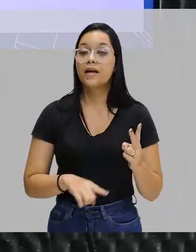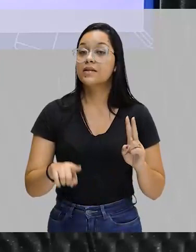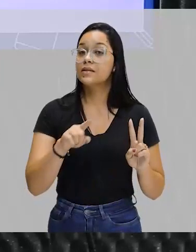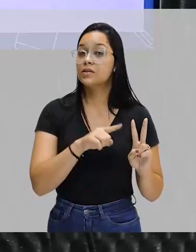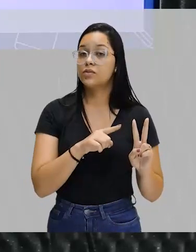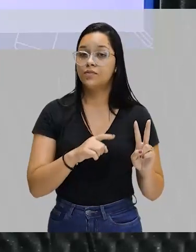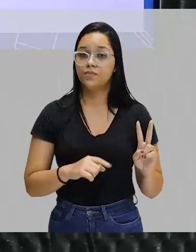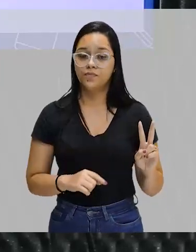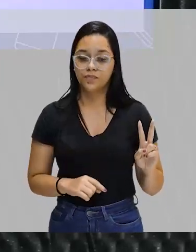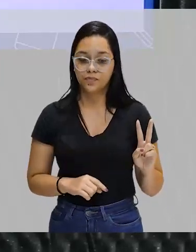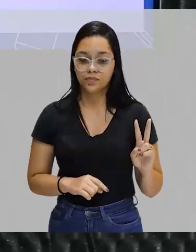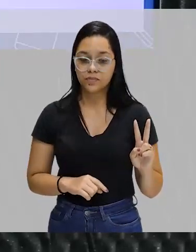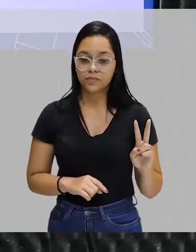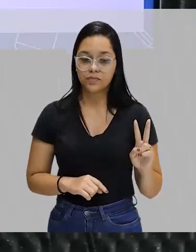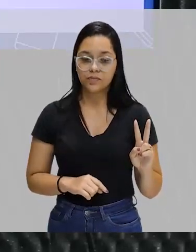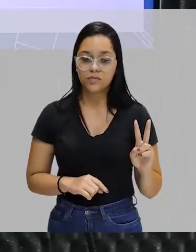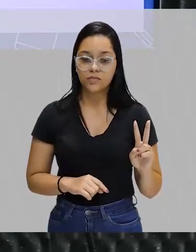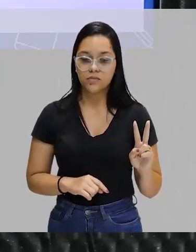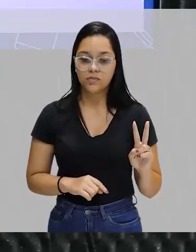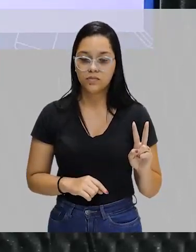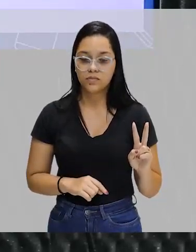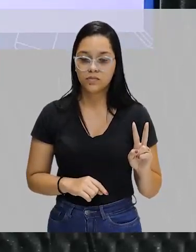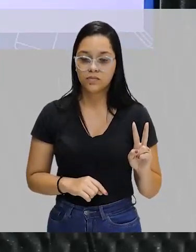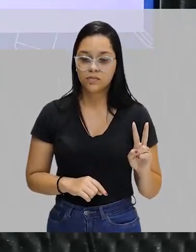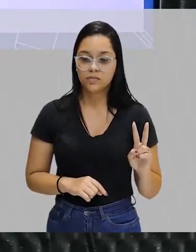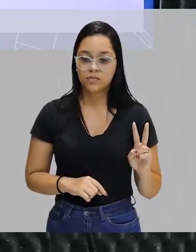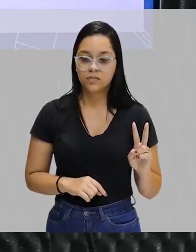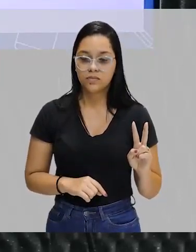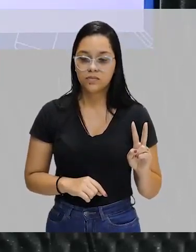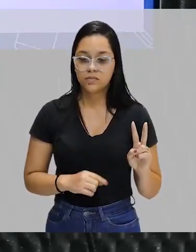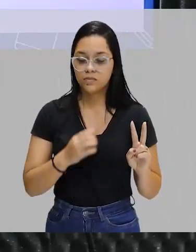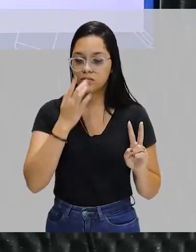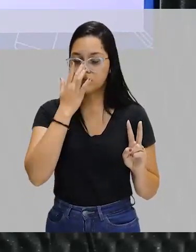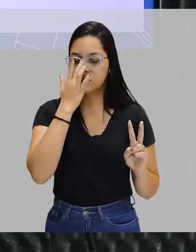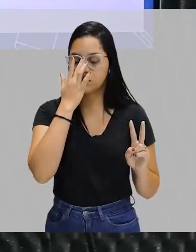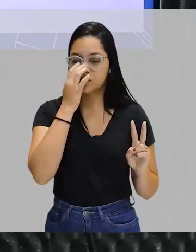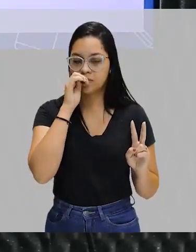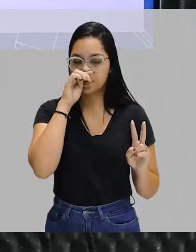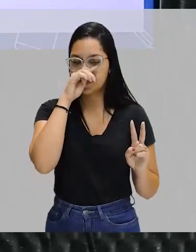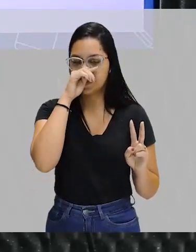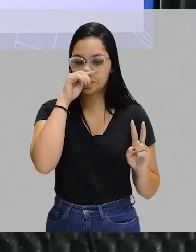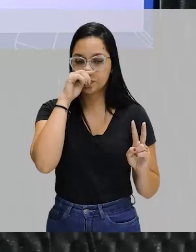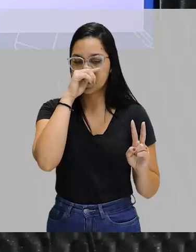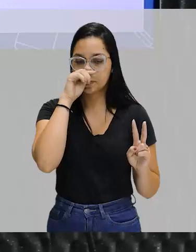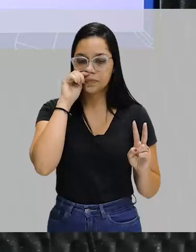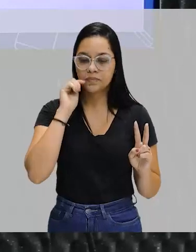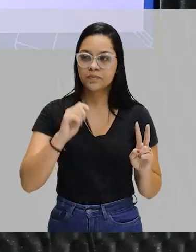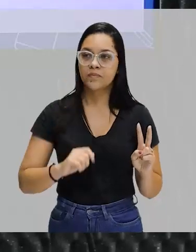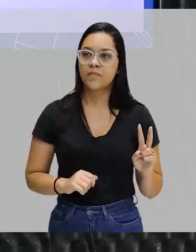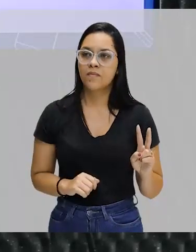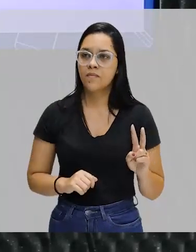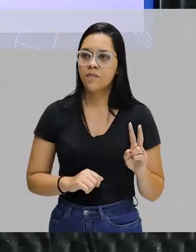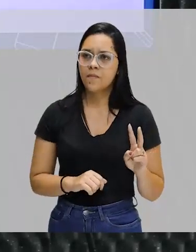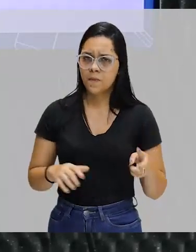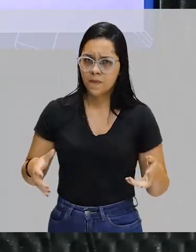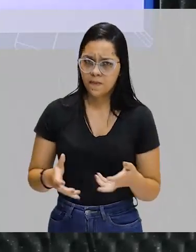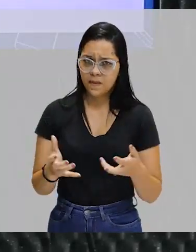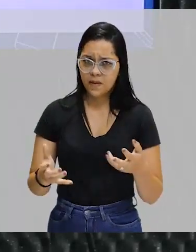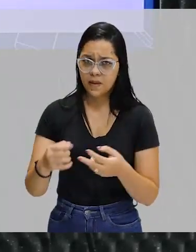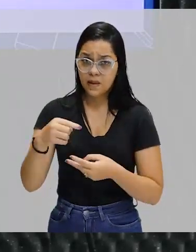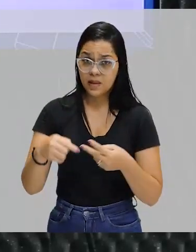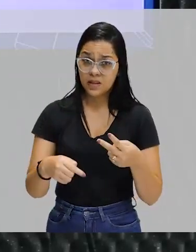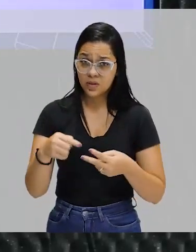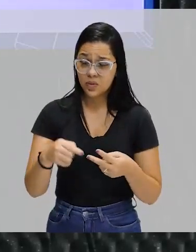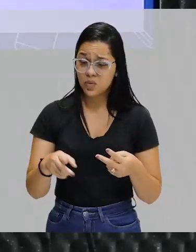Segunda, a palavra pena provoca ambiguidade nas duas vezes em que ela aparece no cartaz. Será que ela provoca ambiguidade